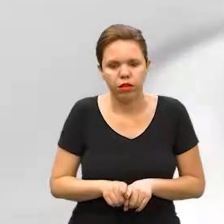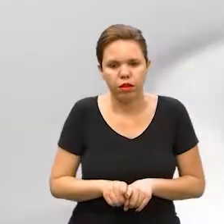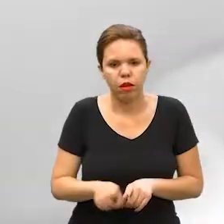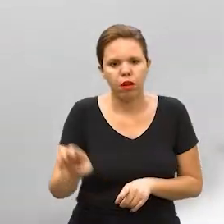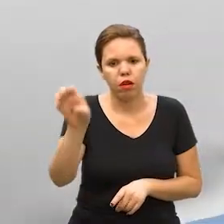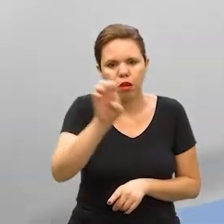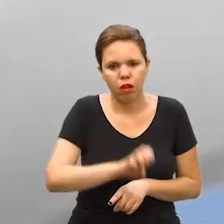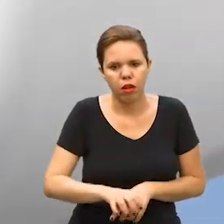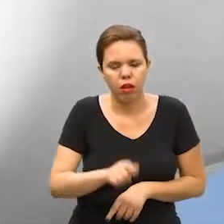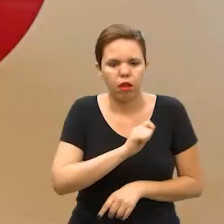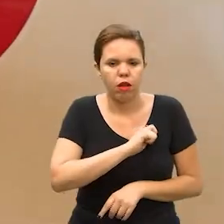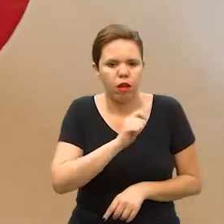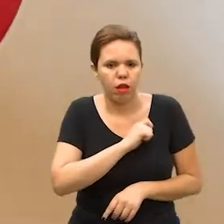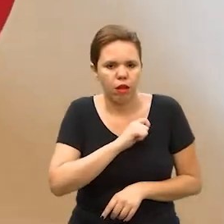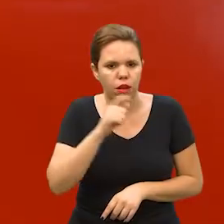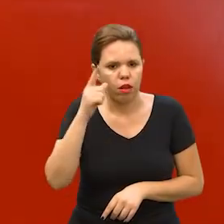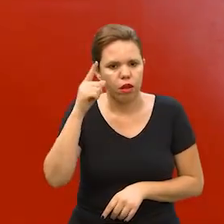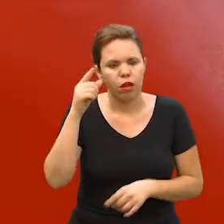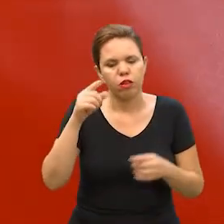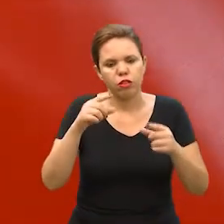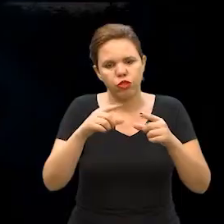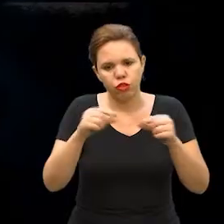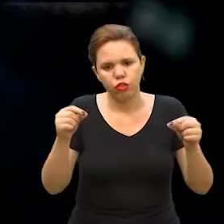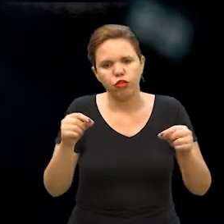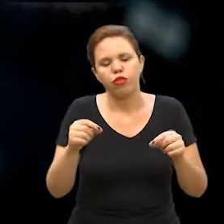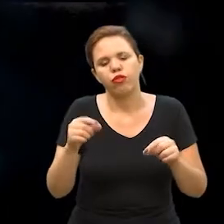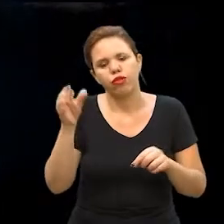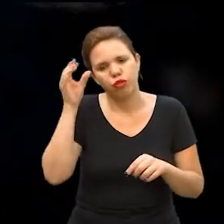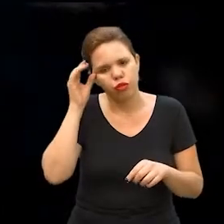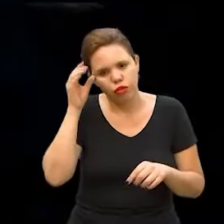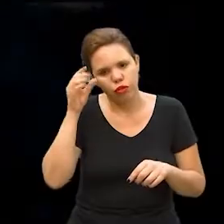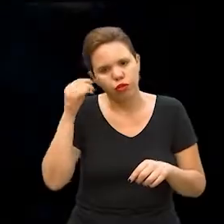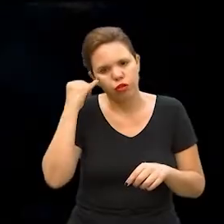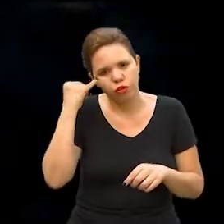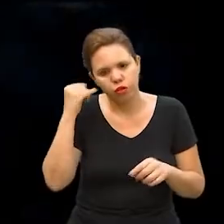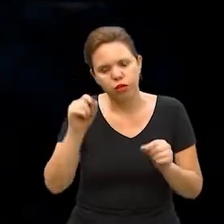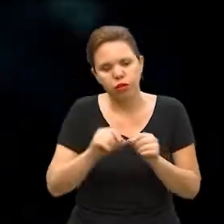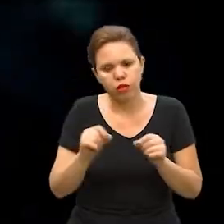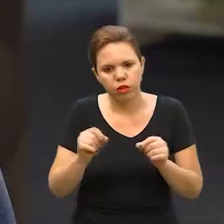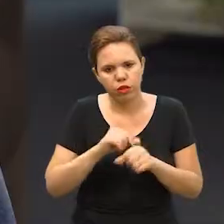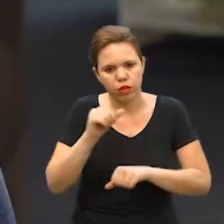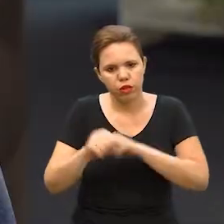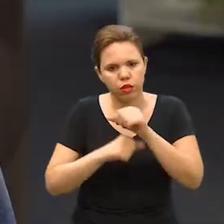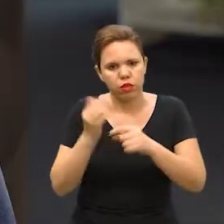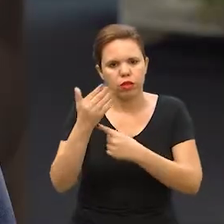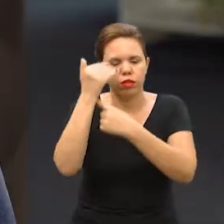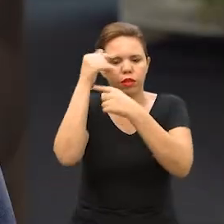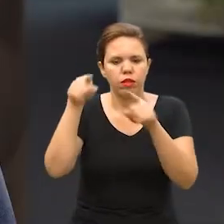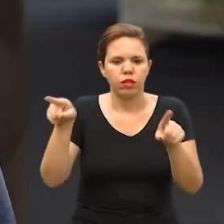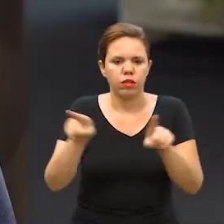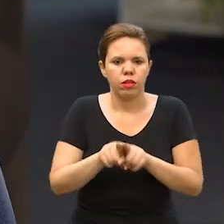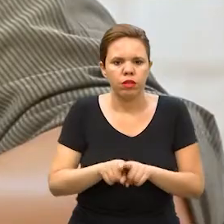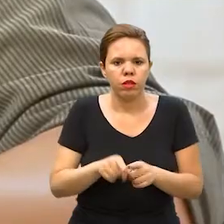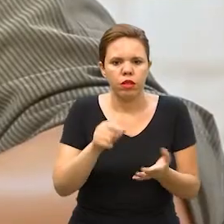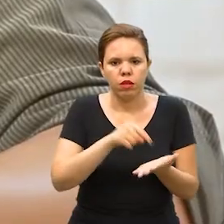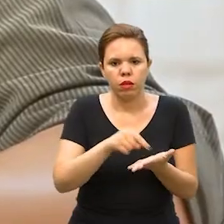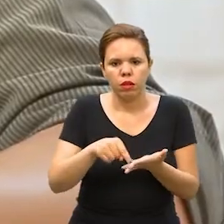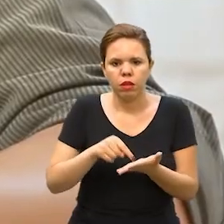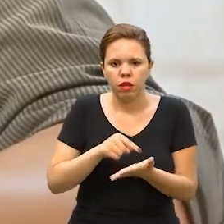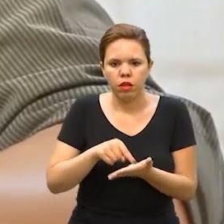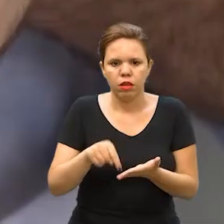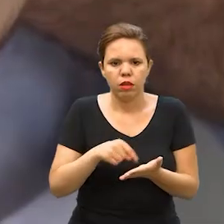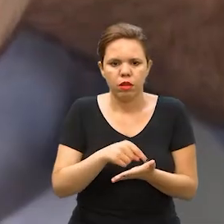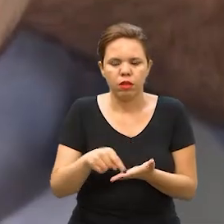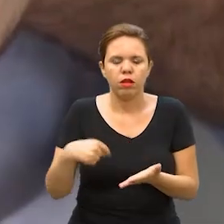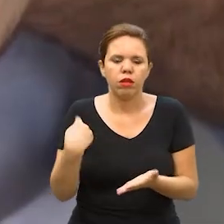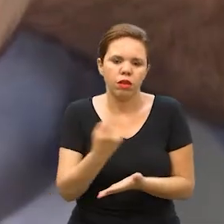Unido, Canadá, Japão e na China, com a transformação tecnológica, está também nas mãos de cada um de